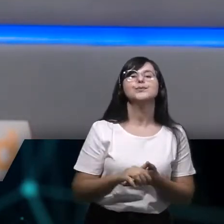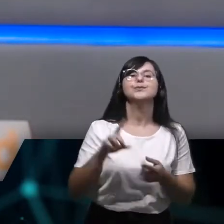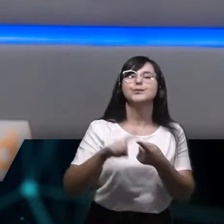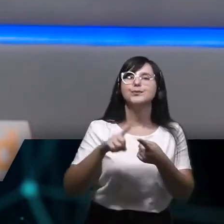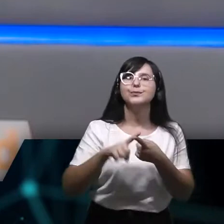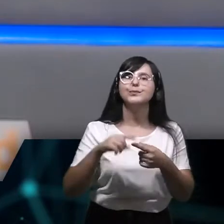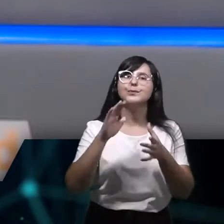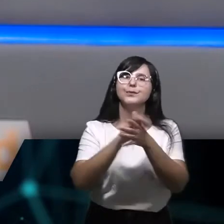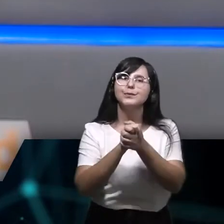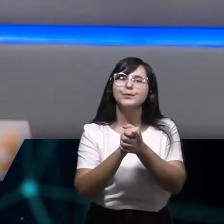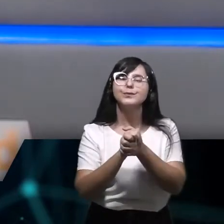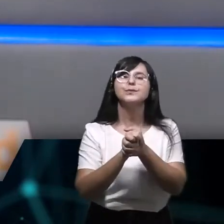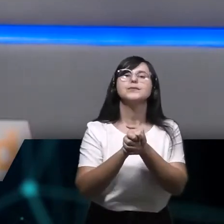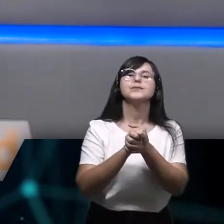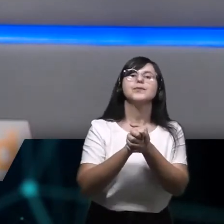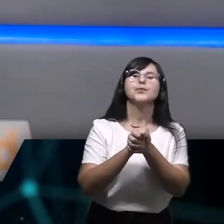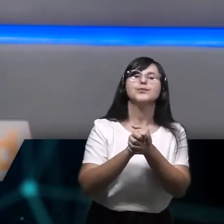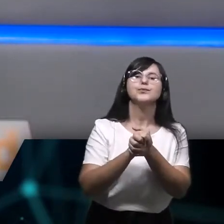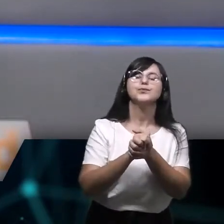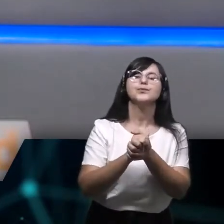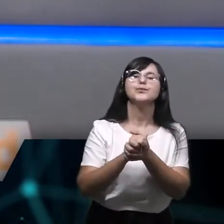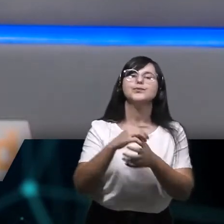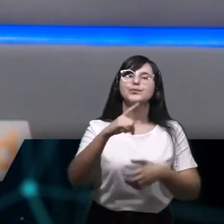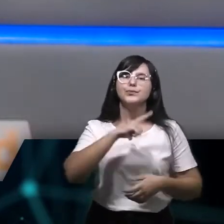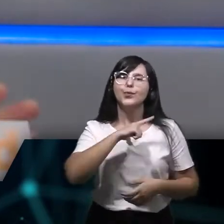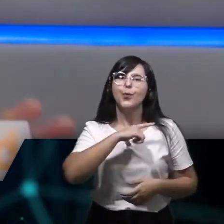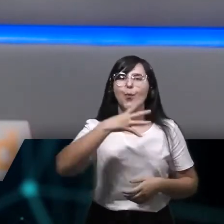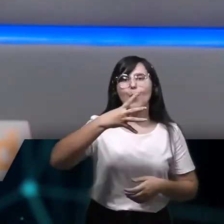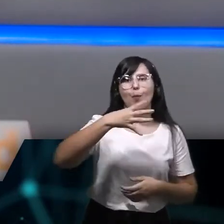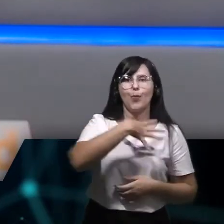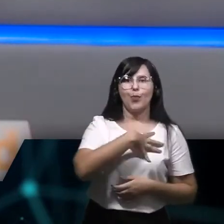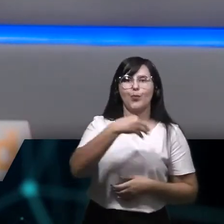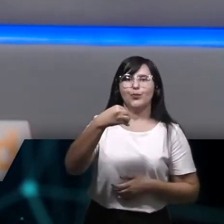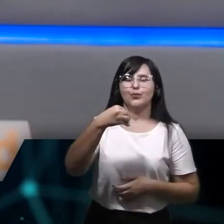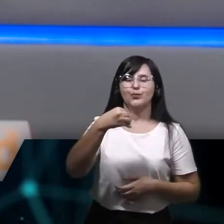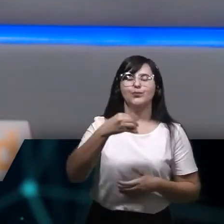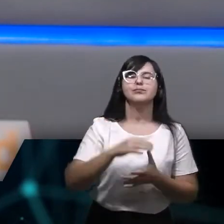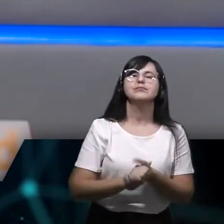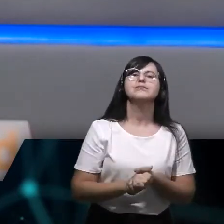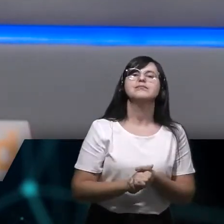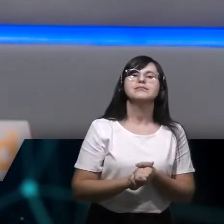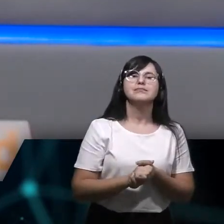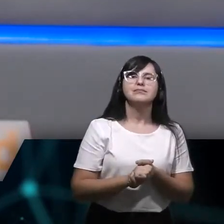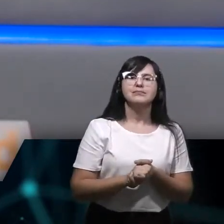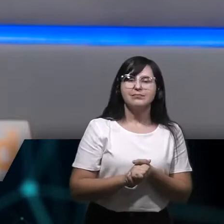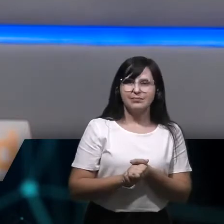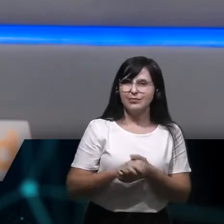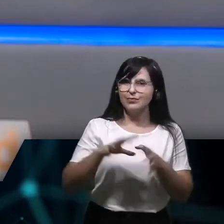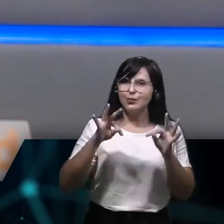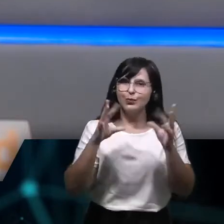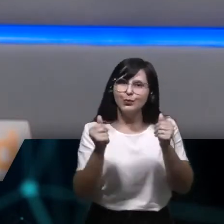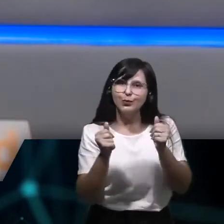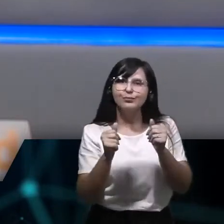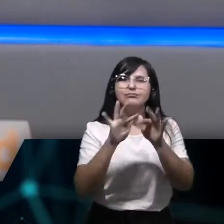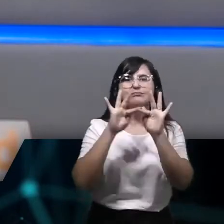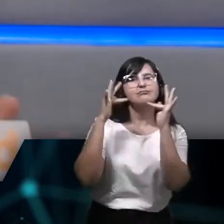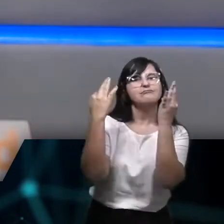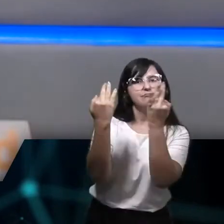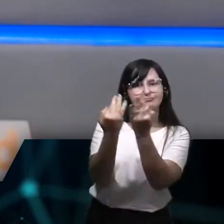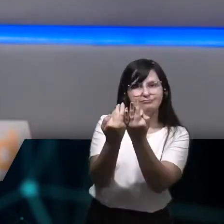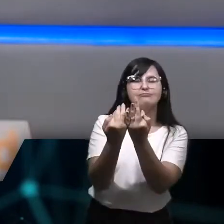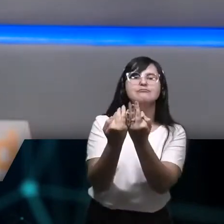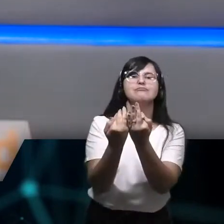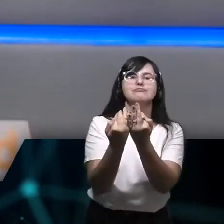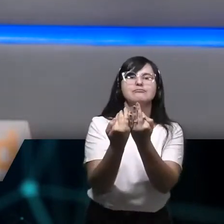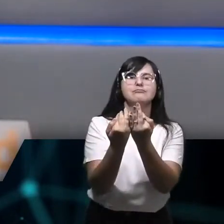com Nininha. Sou pai de 4 filhas, Ilana, Alana, Ellie e Emily. E